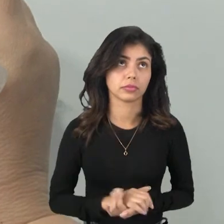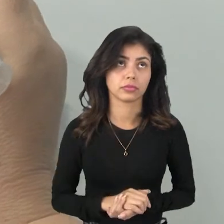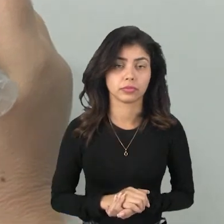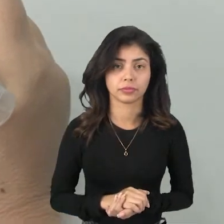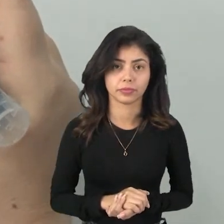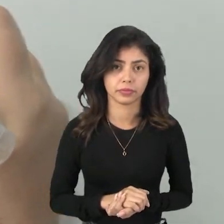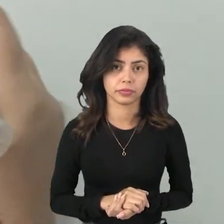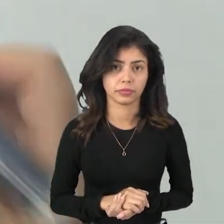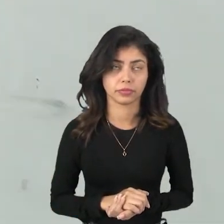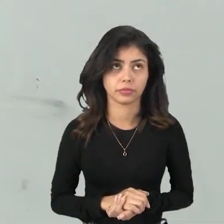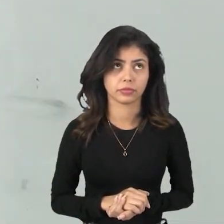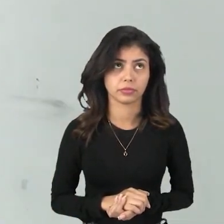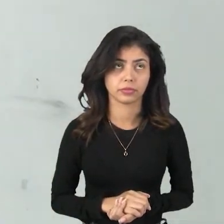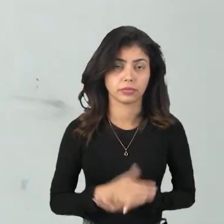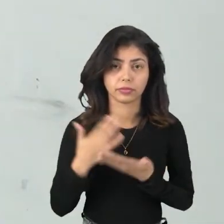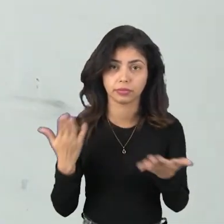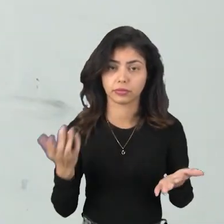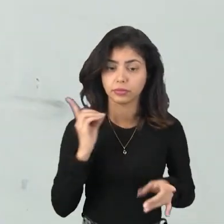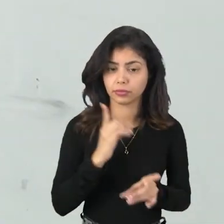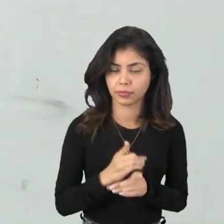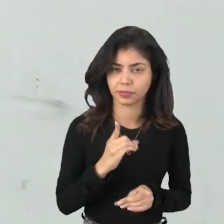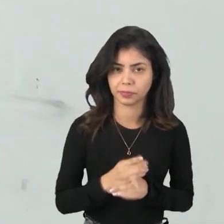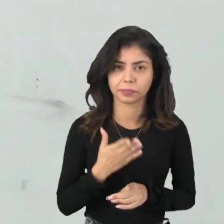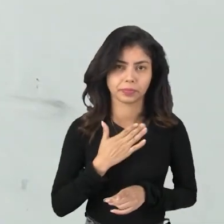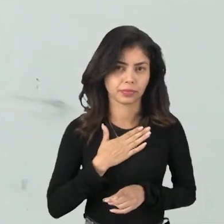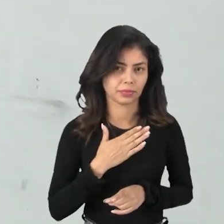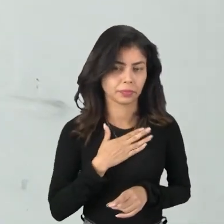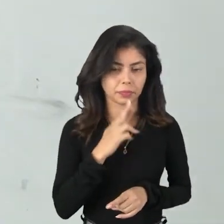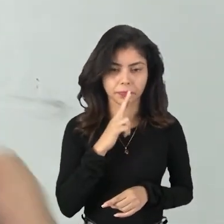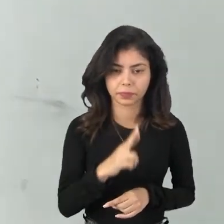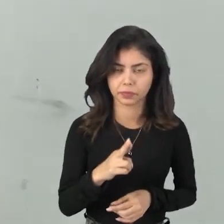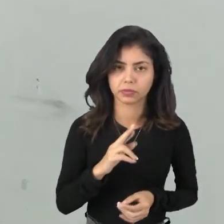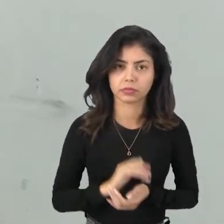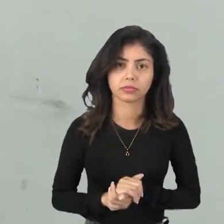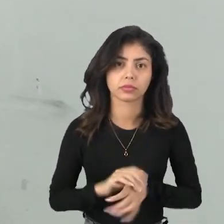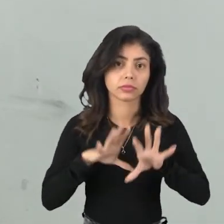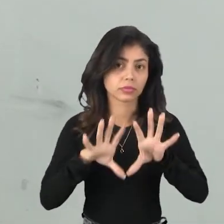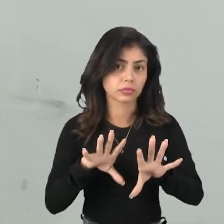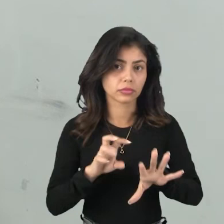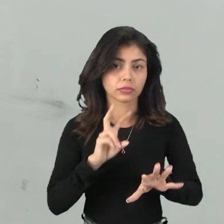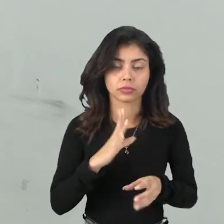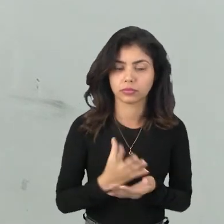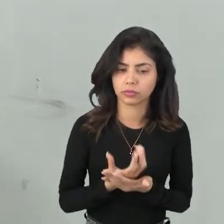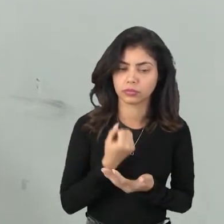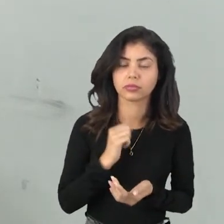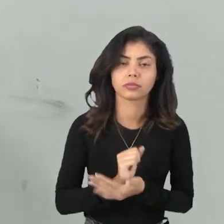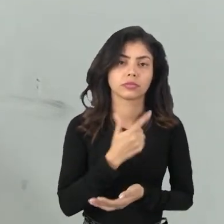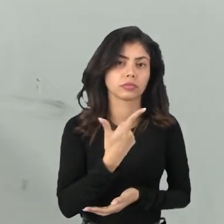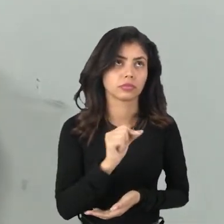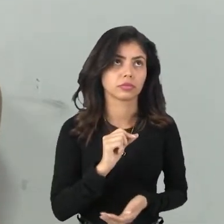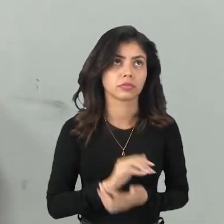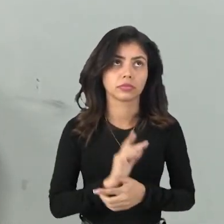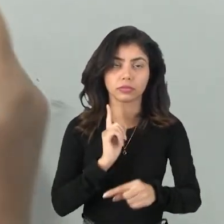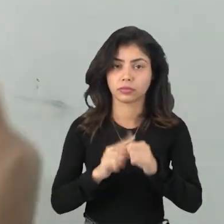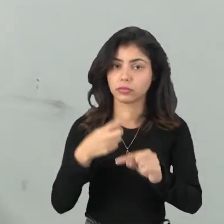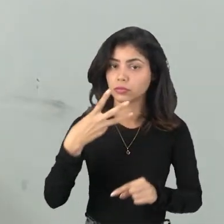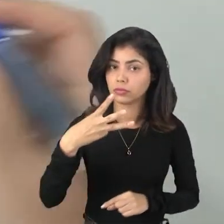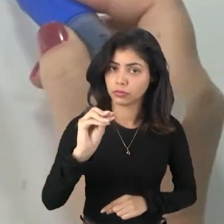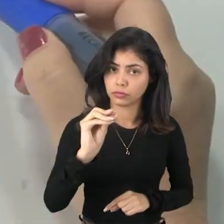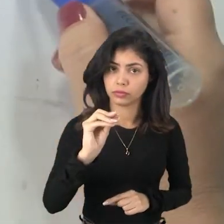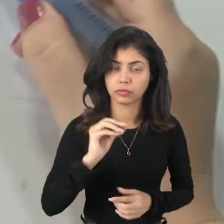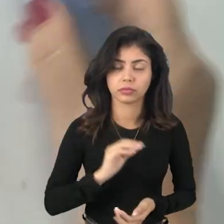eu vou ter três Então já encontrei a minha meu cálculo E aí eu vou pegar o 20